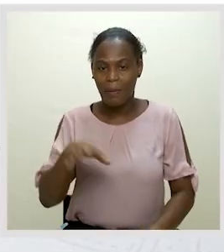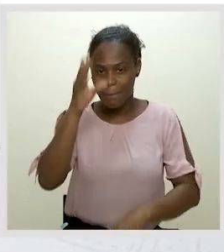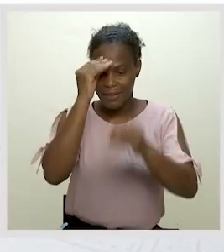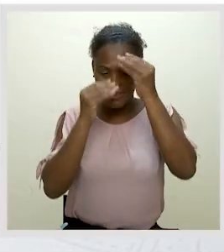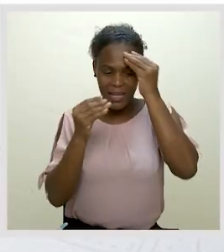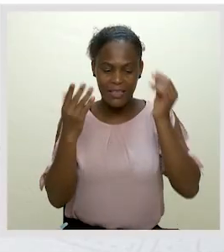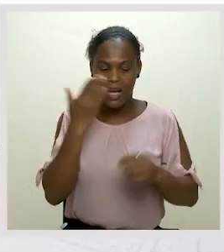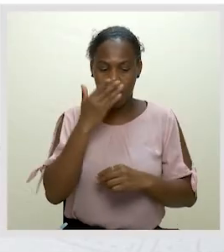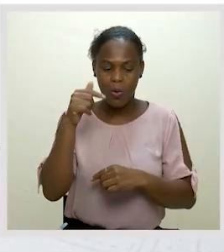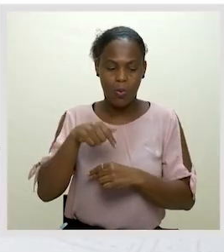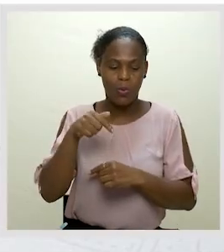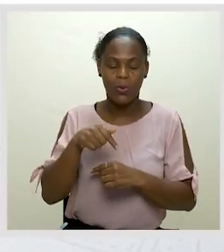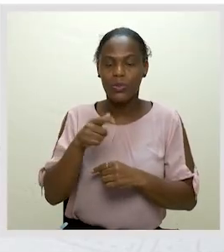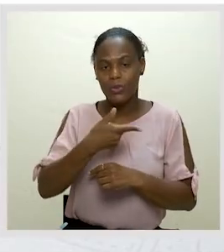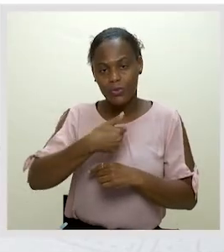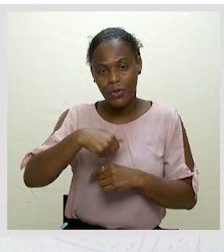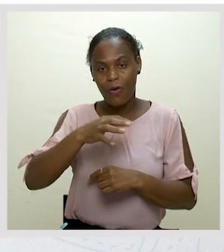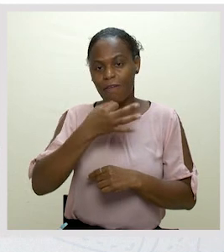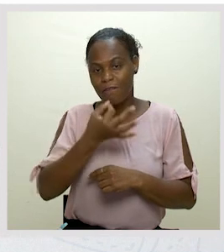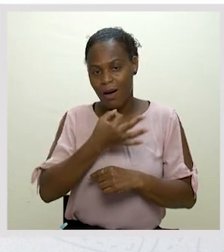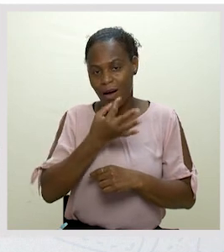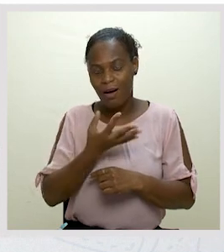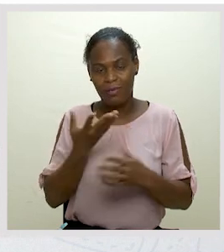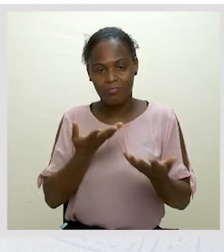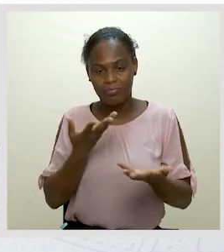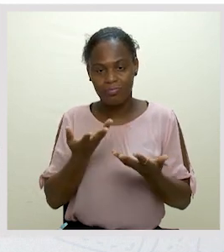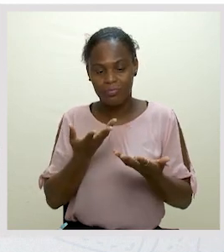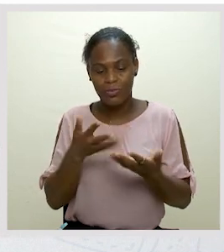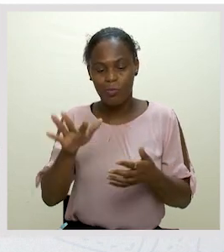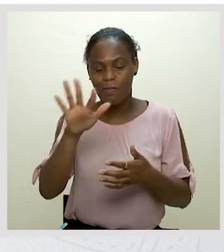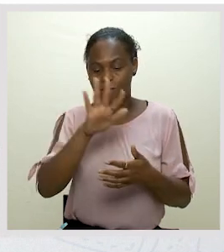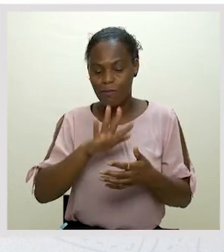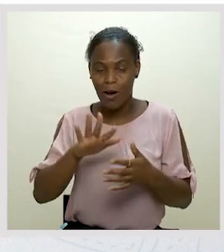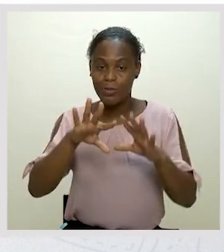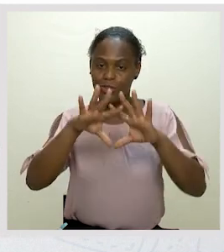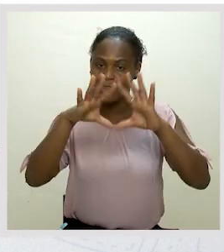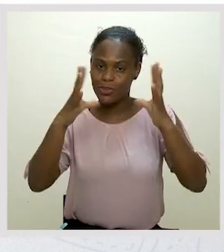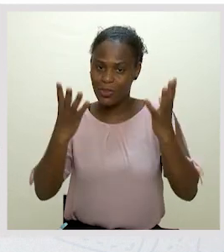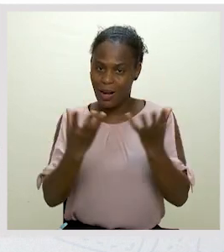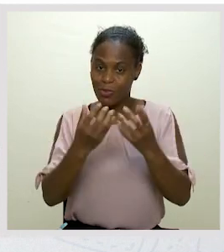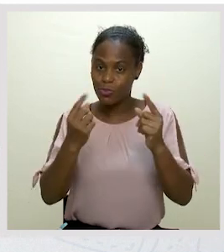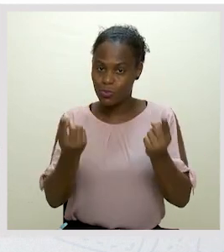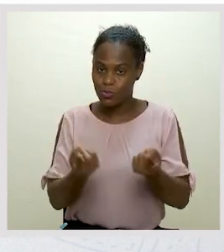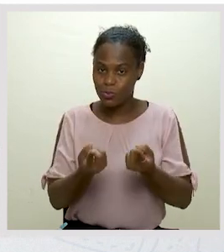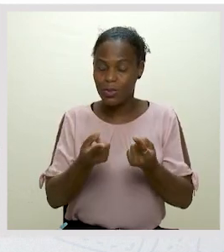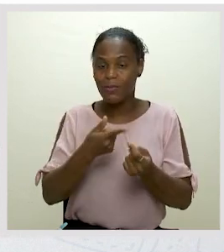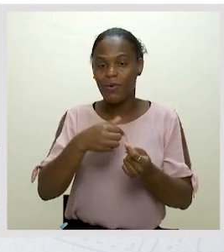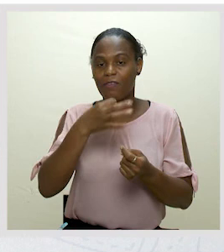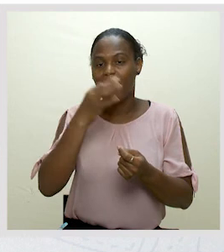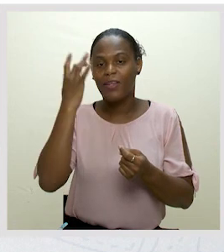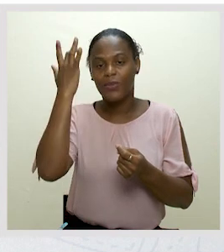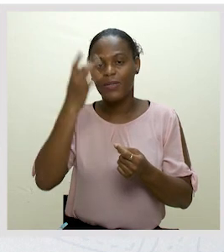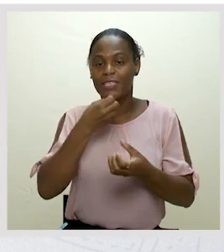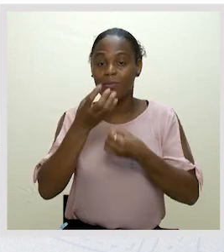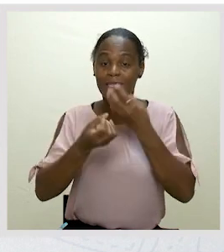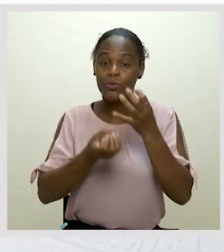Quanto à aprendizagem de hoje, nós falamos de uma forma geral, resumo,